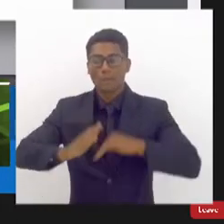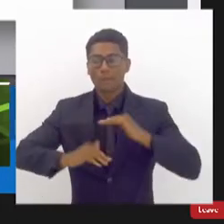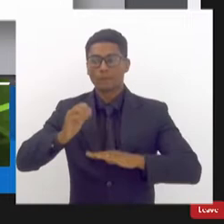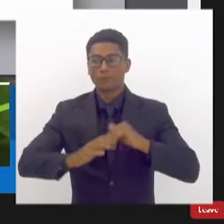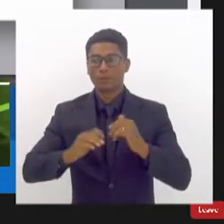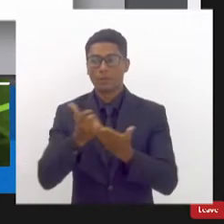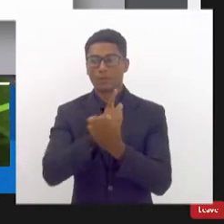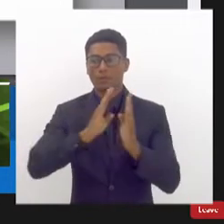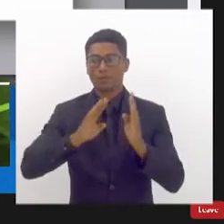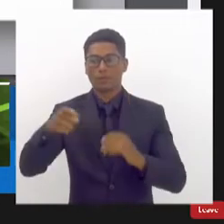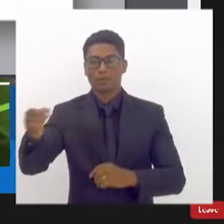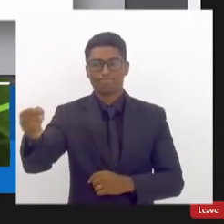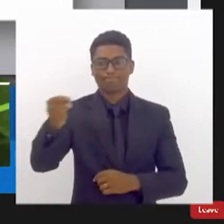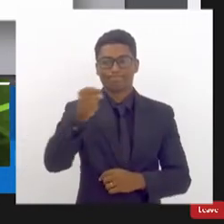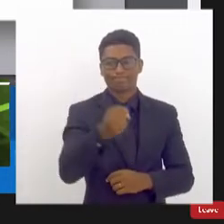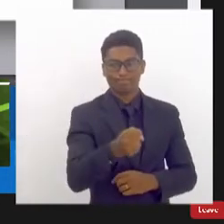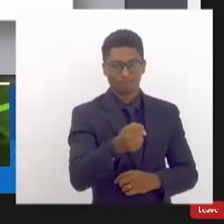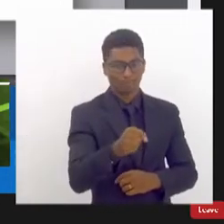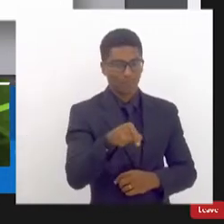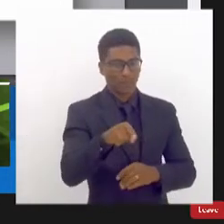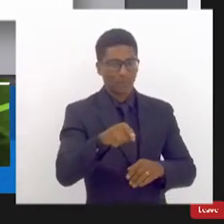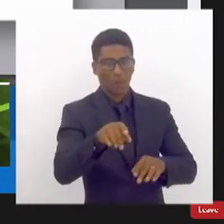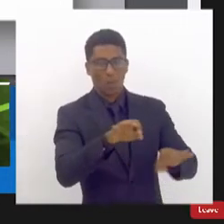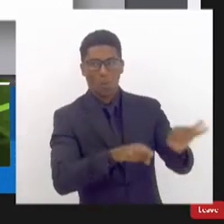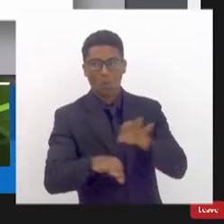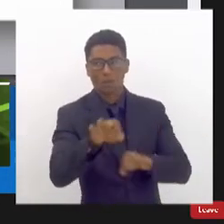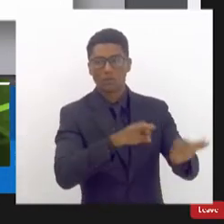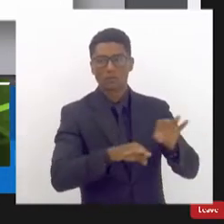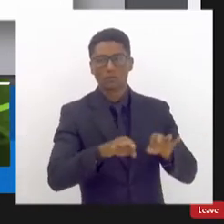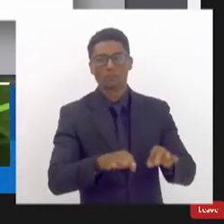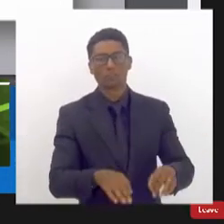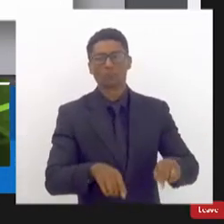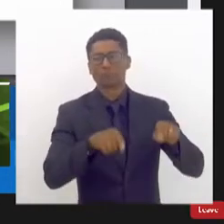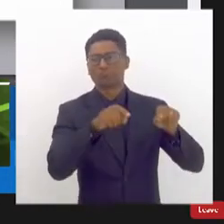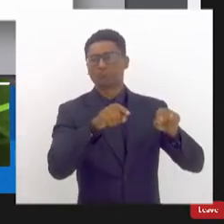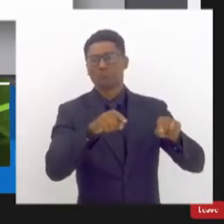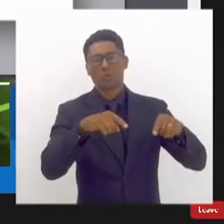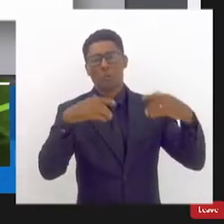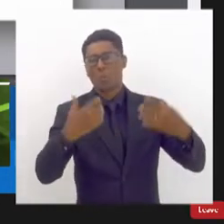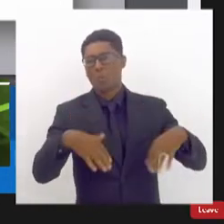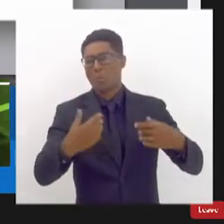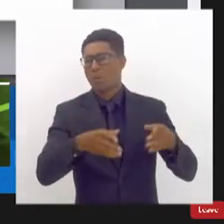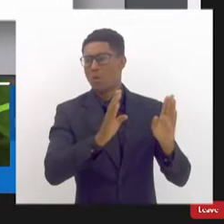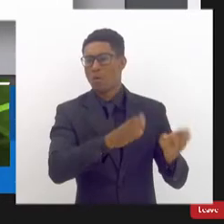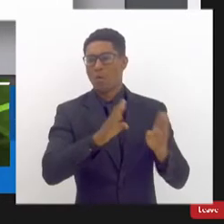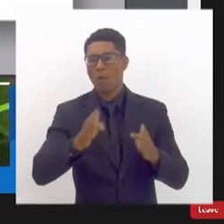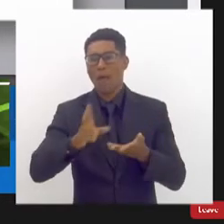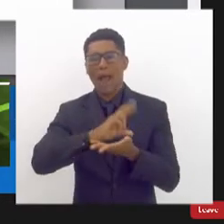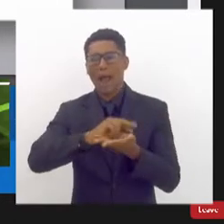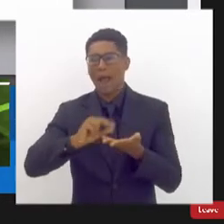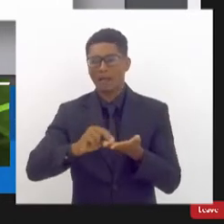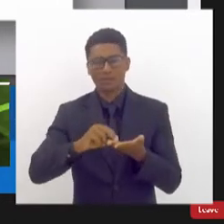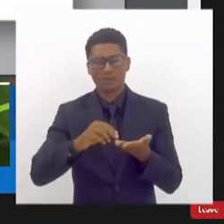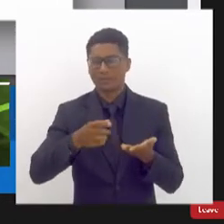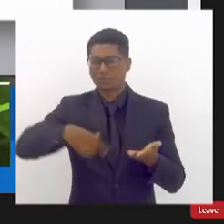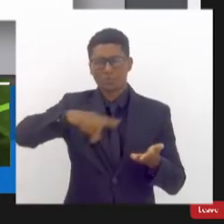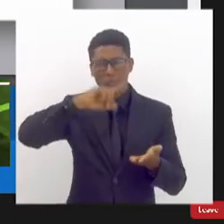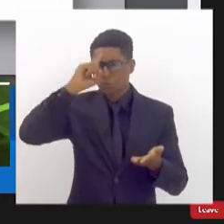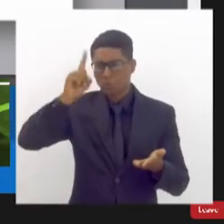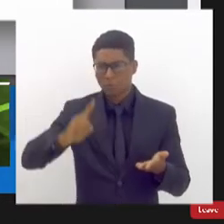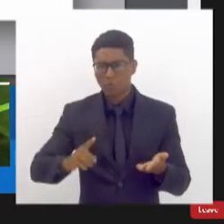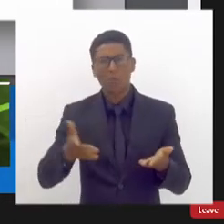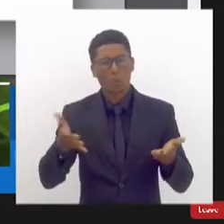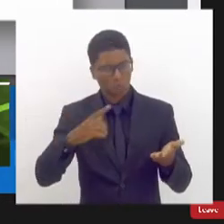o quadro, né? E está impecável, atas que nós nem sabíamos mais que existiam, na verdade, hoje elas